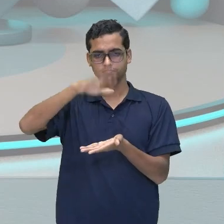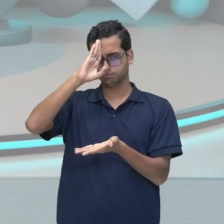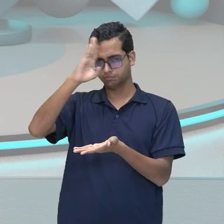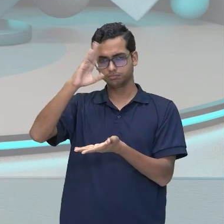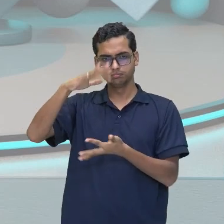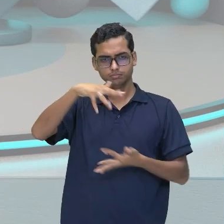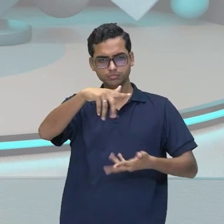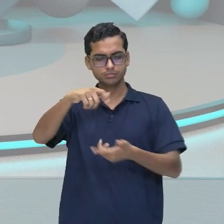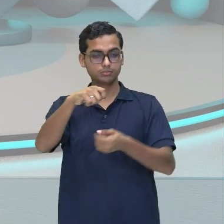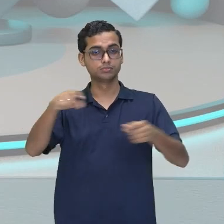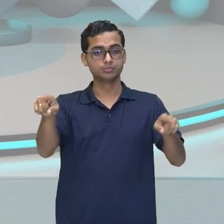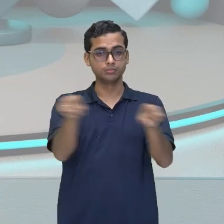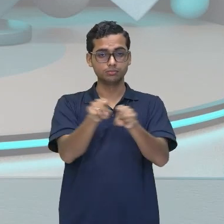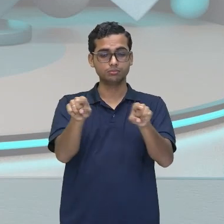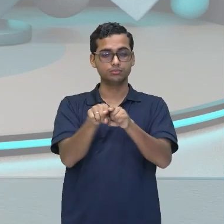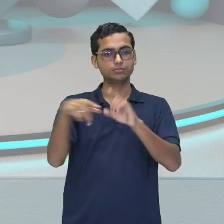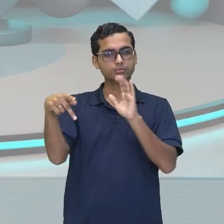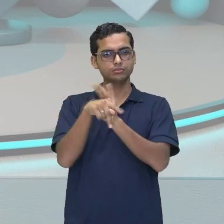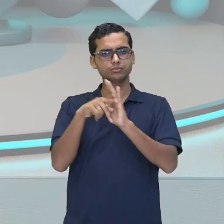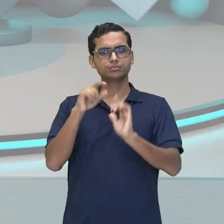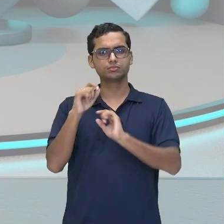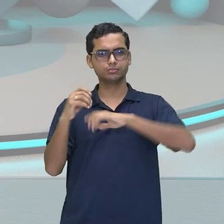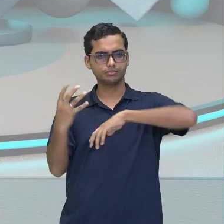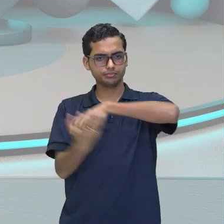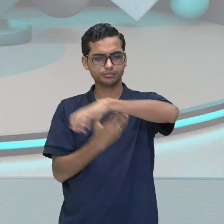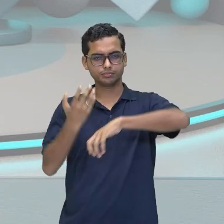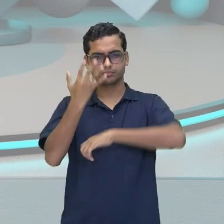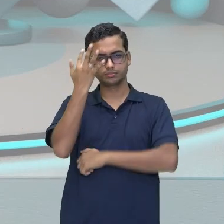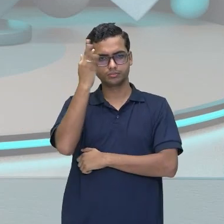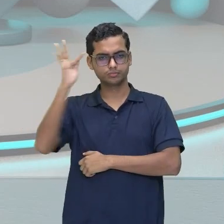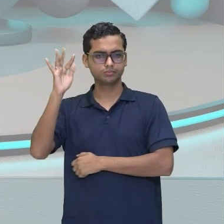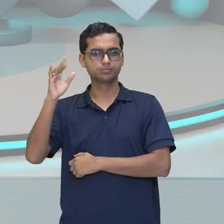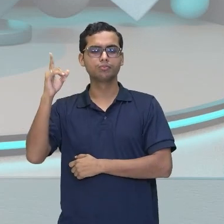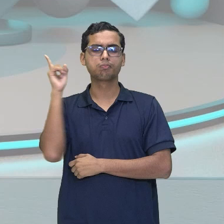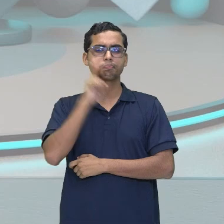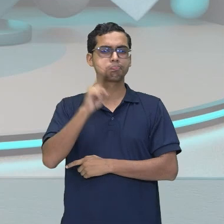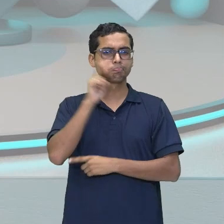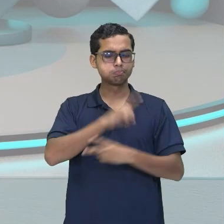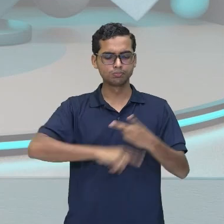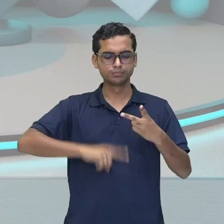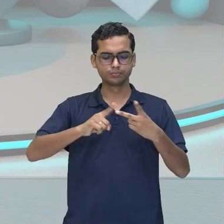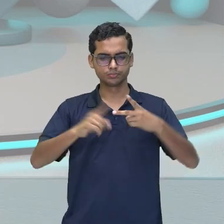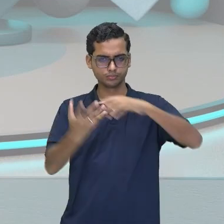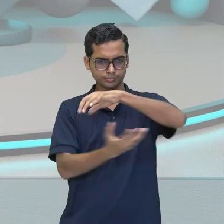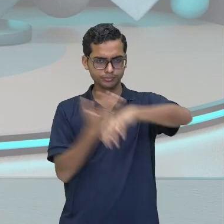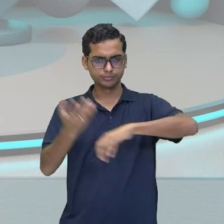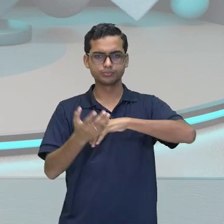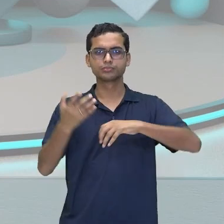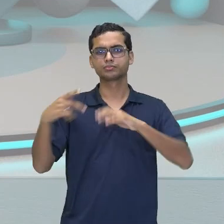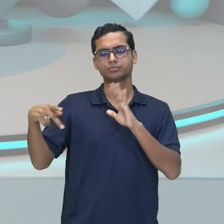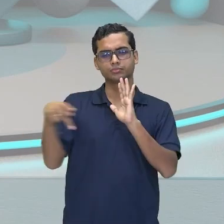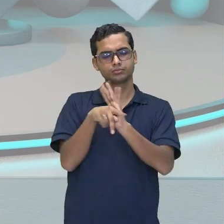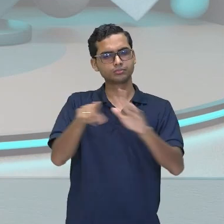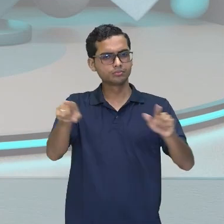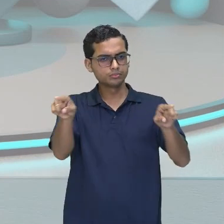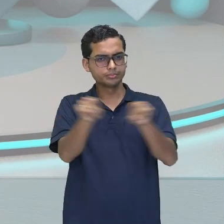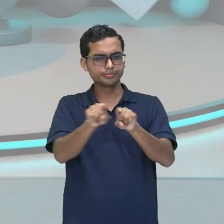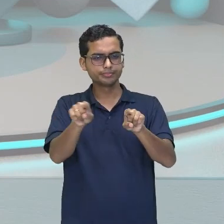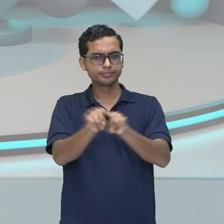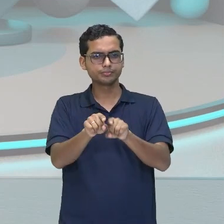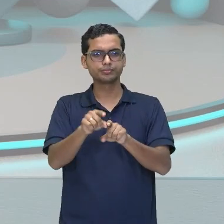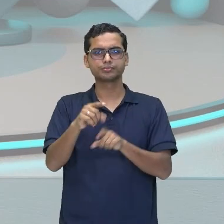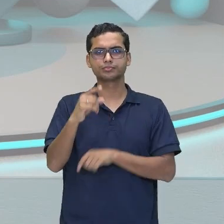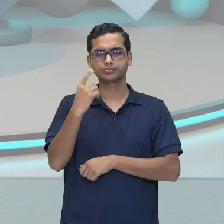Revolução Americana, com a Revolução Francesa, e que correspondia, por fim, à ruptura